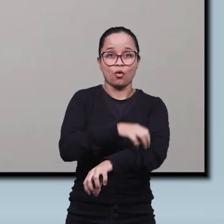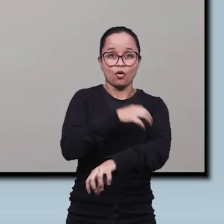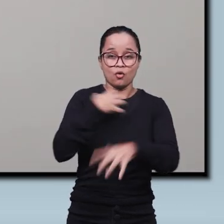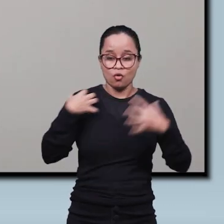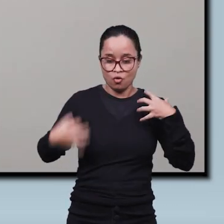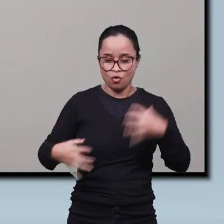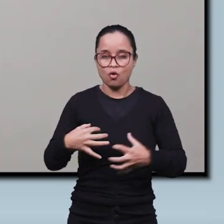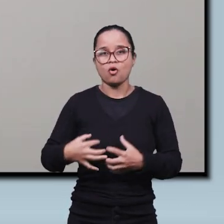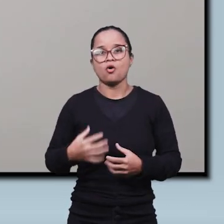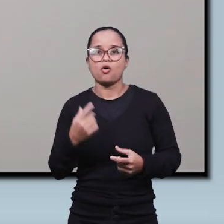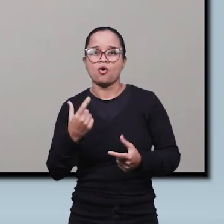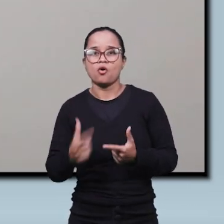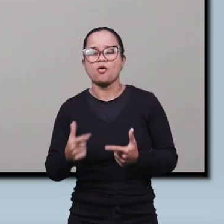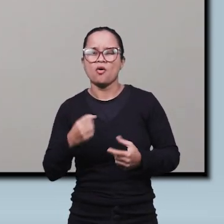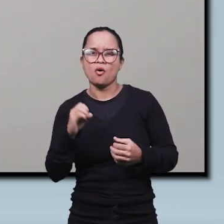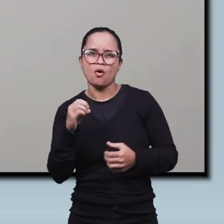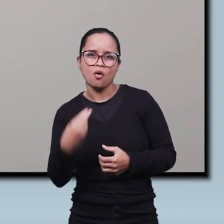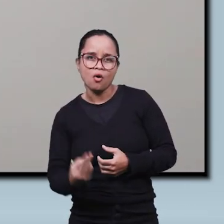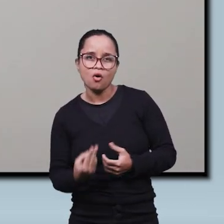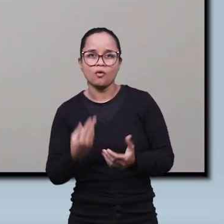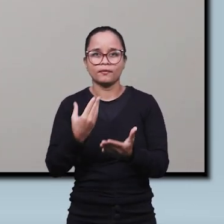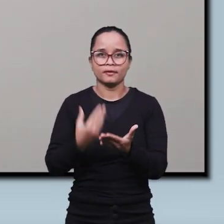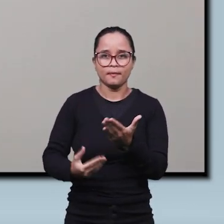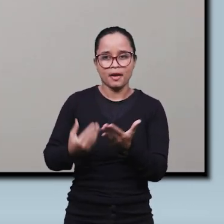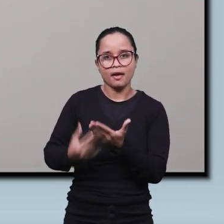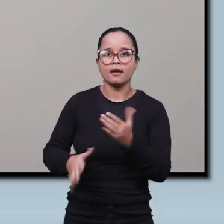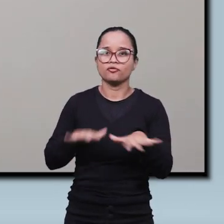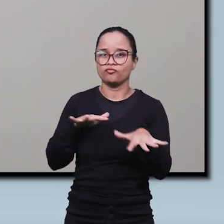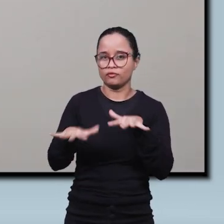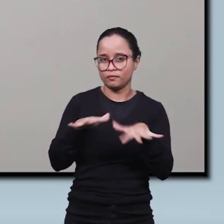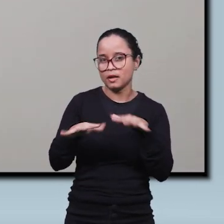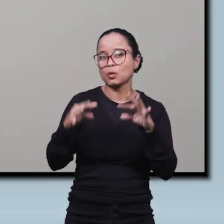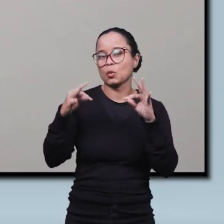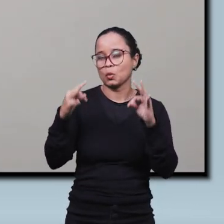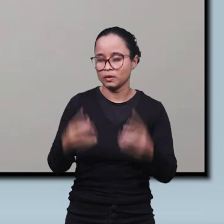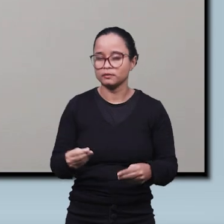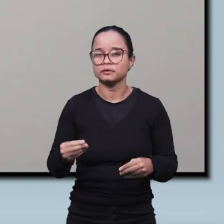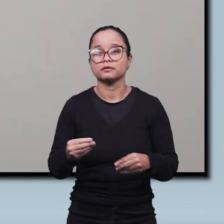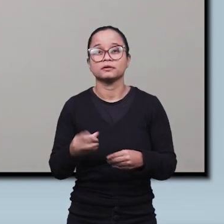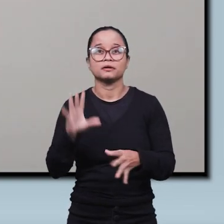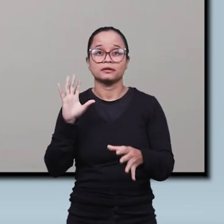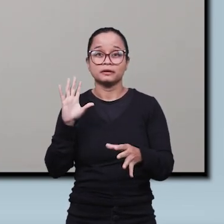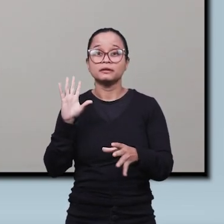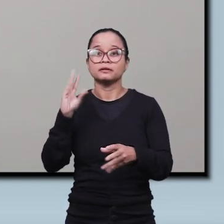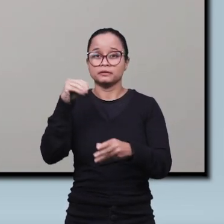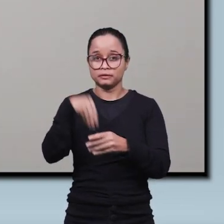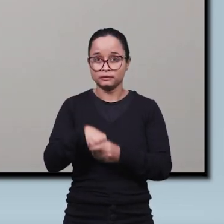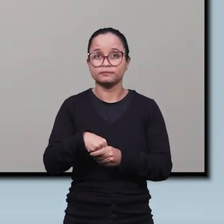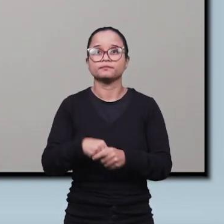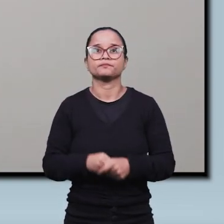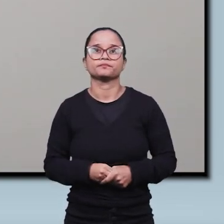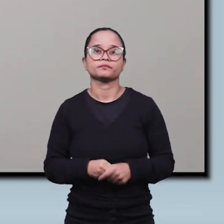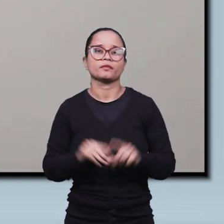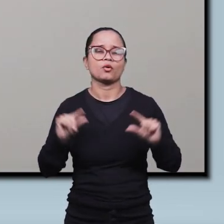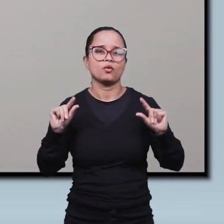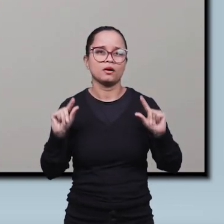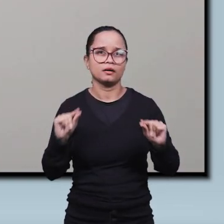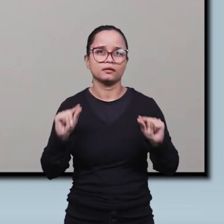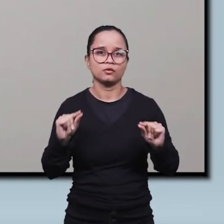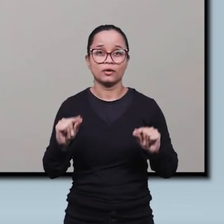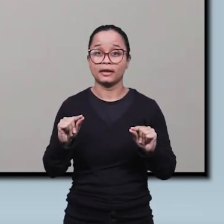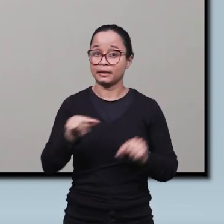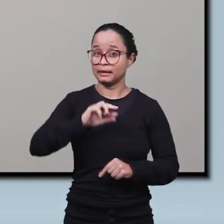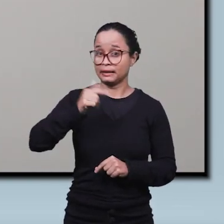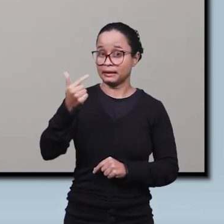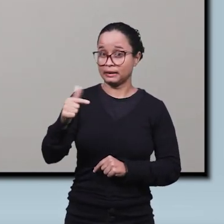ou deformidade ou a perca dessa função, tá? Então se enquadram dentro desse quadro. O que não se